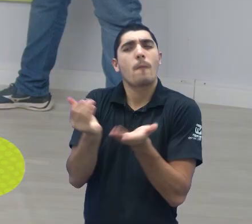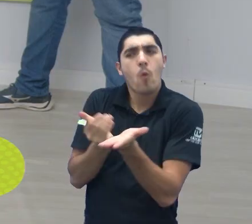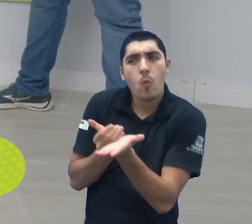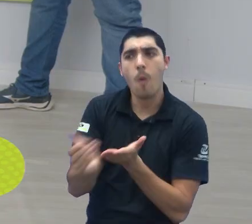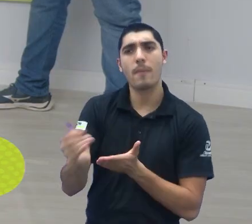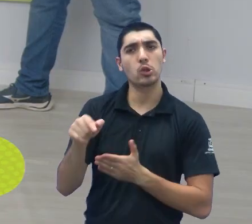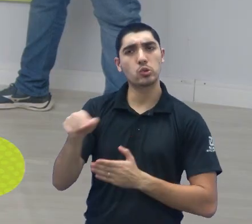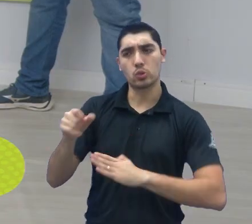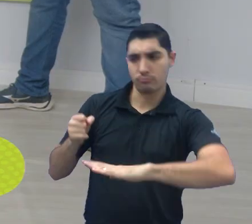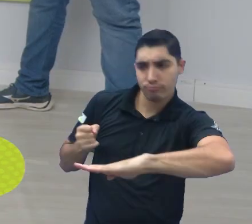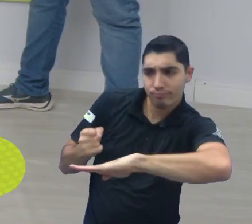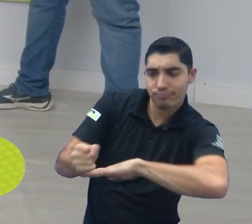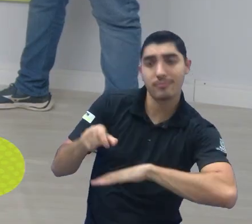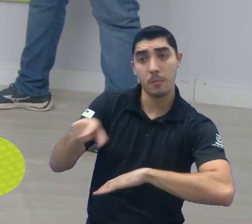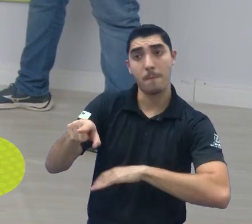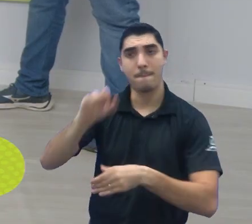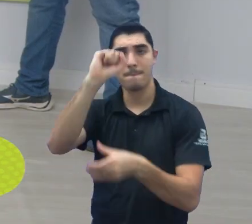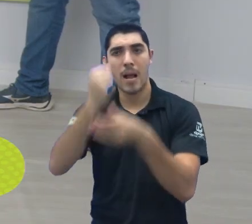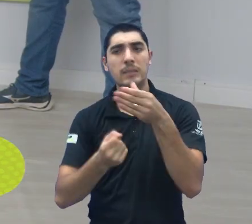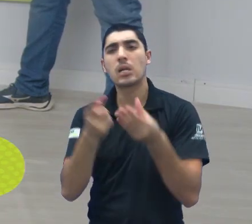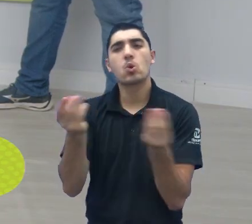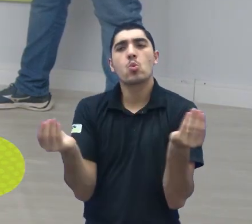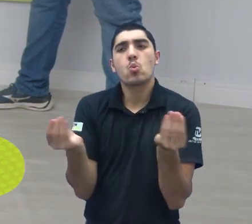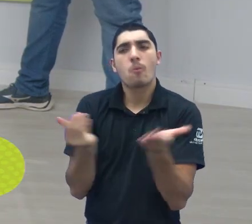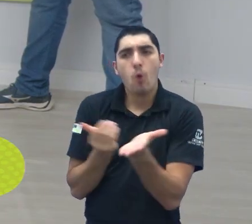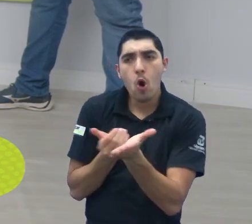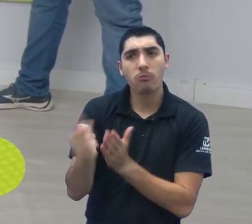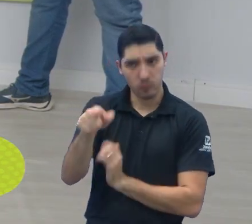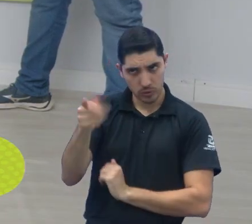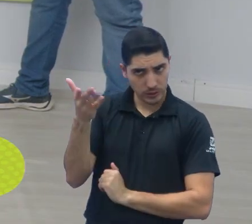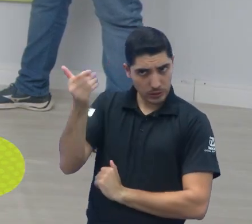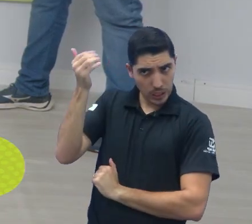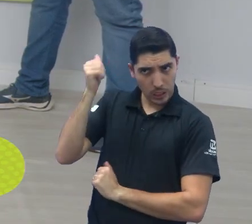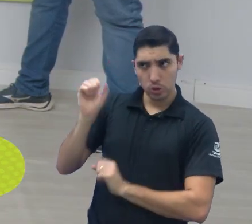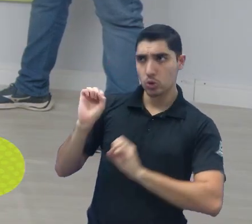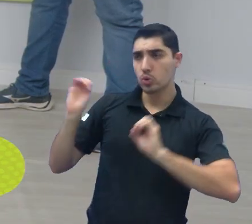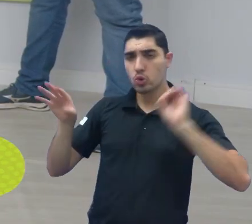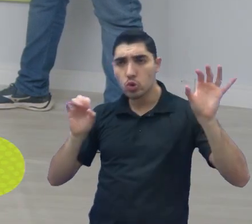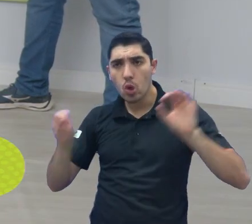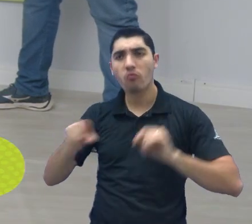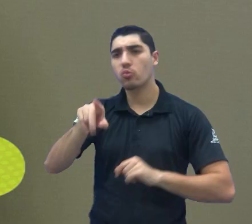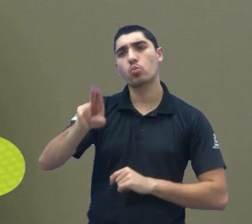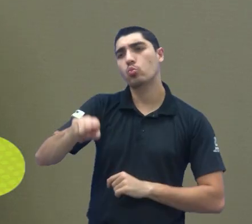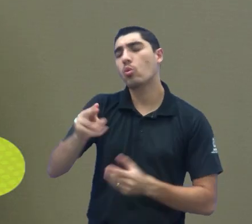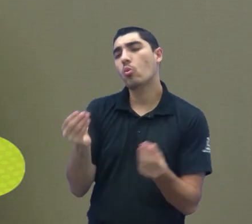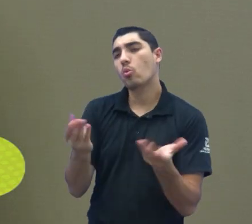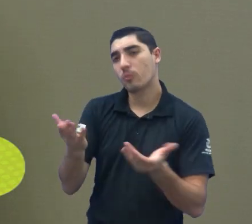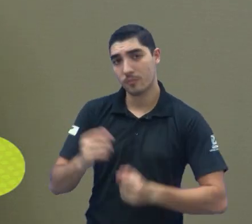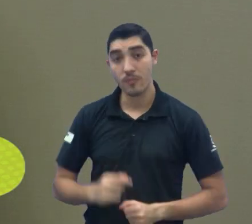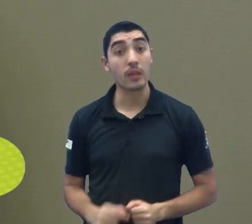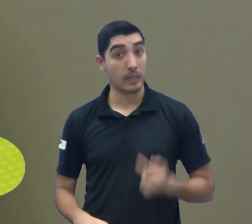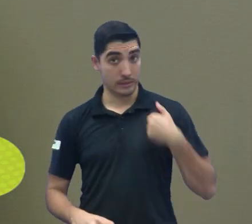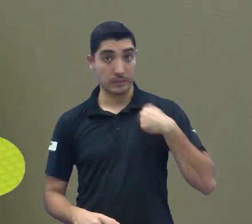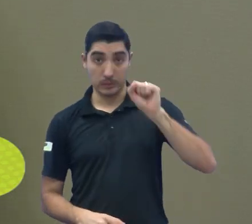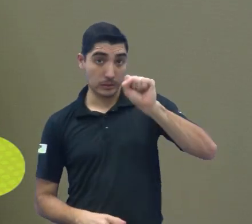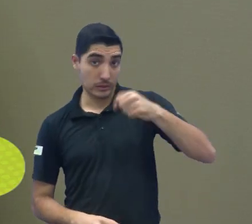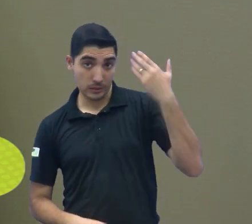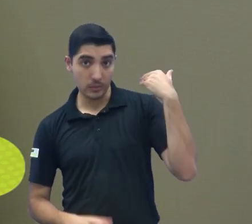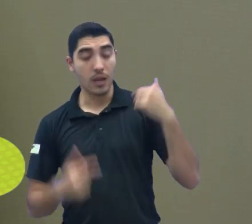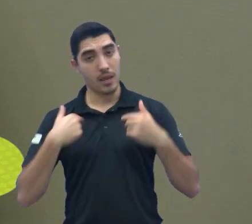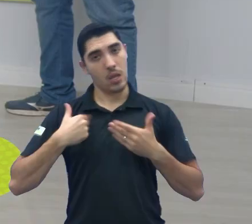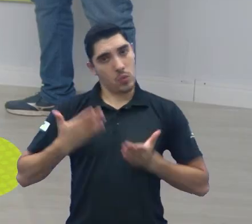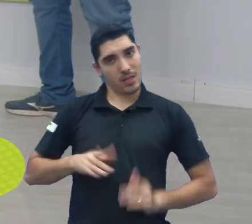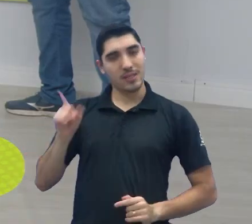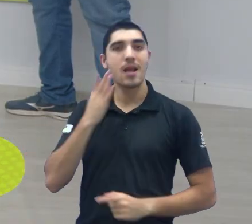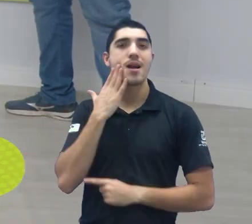sua chegada ao basquete? Você jogava basquete, não jogava? Como é que é? Eu jogava, eu sou de Caraguatatuba. Você era